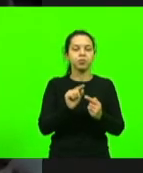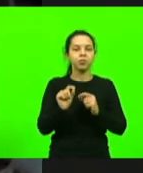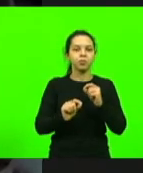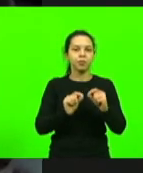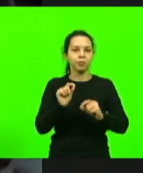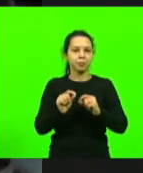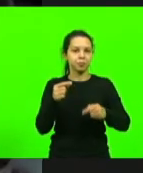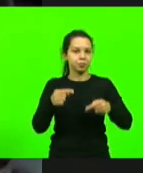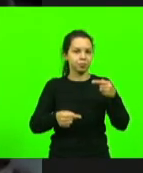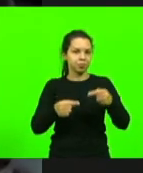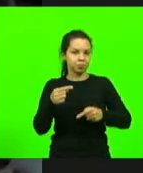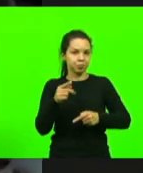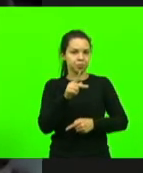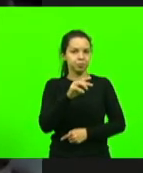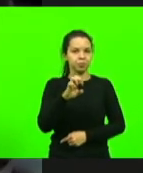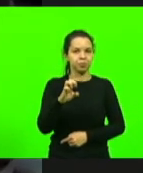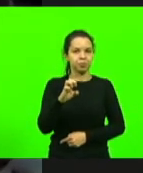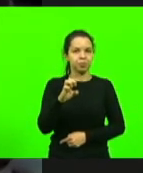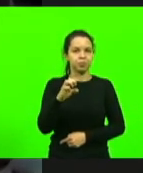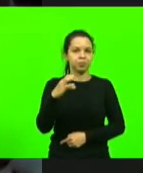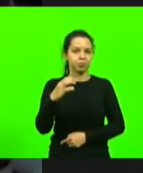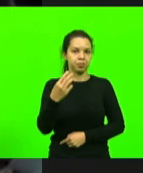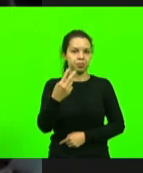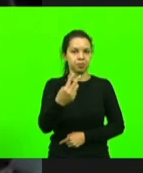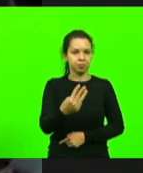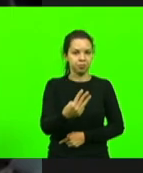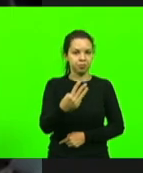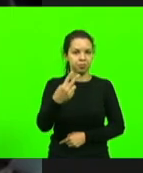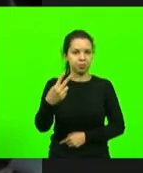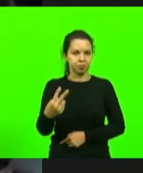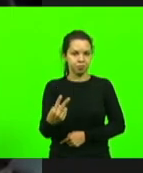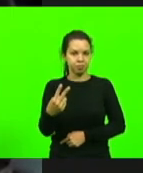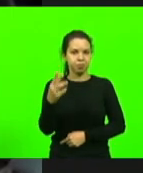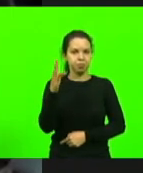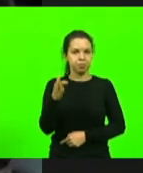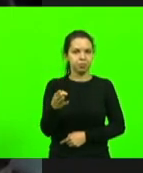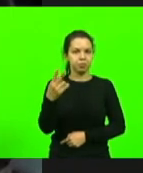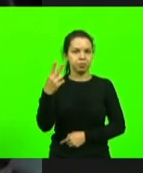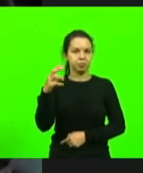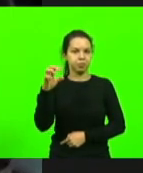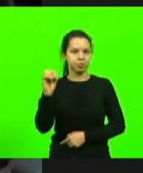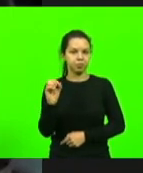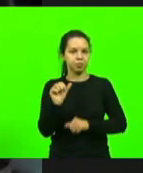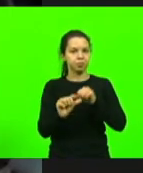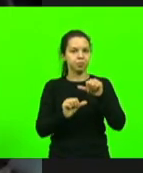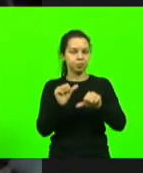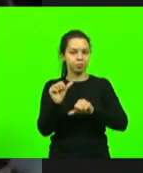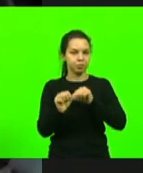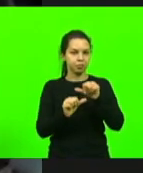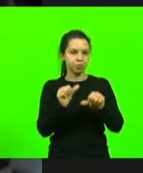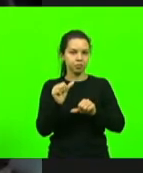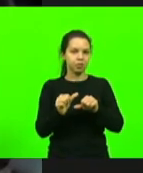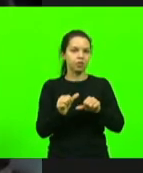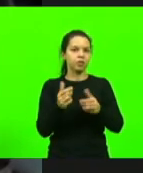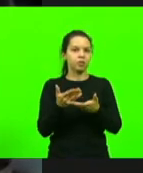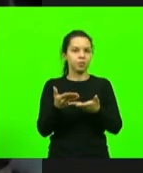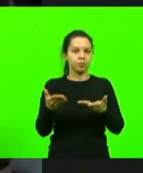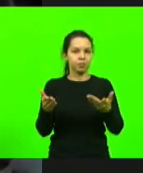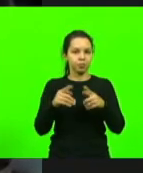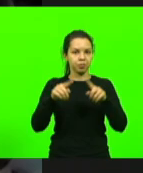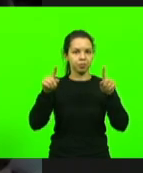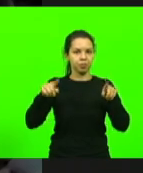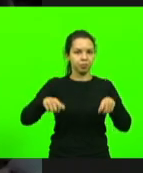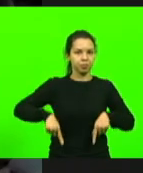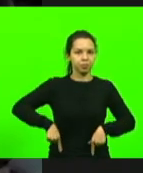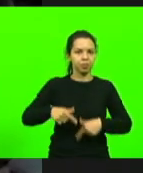PEC de nº 32 e2020 que altera disposições sobre servidores e empregados